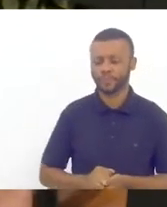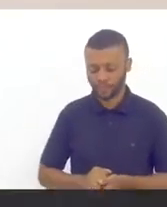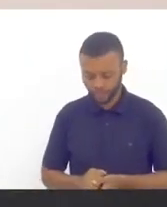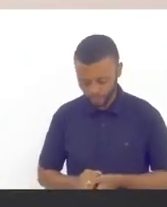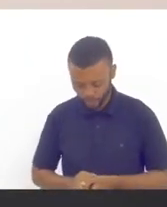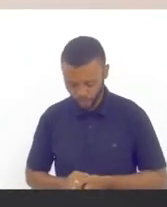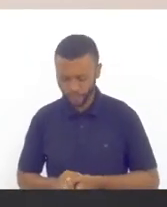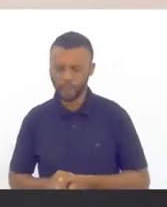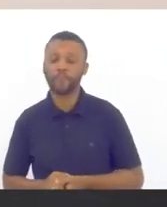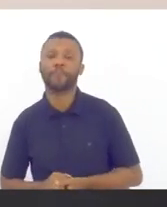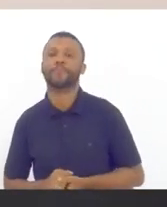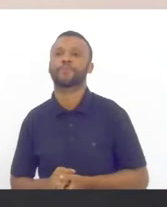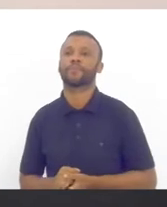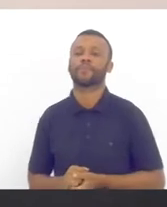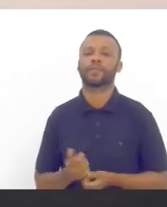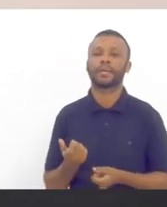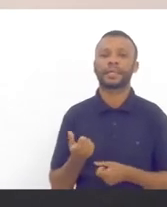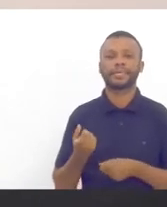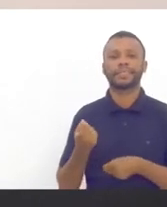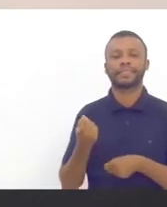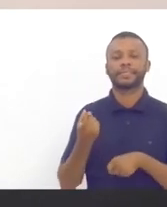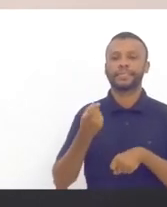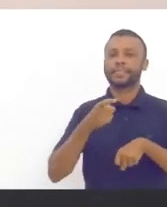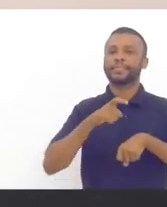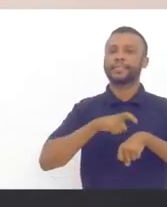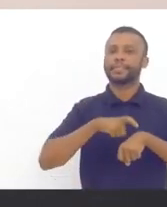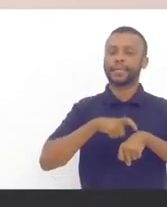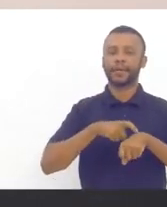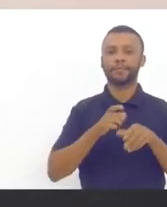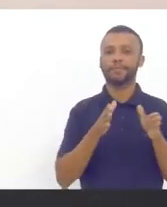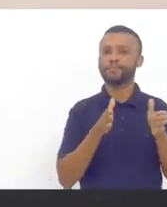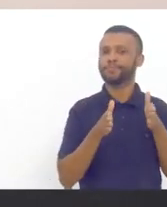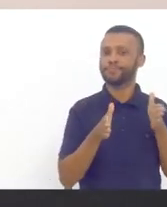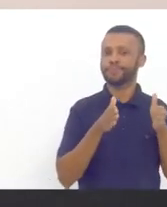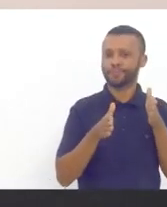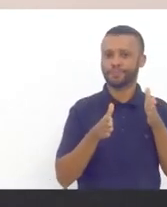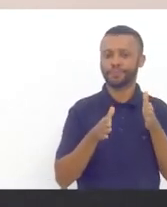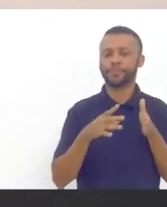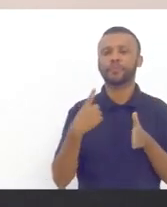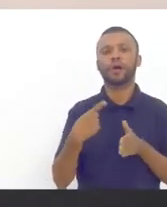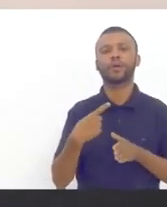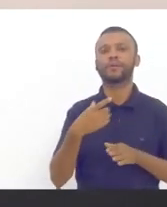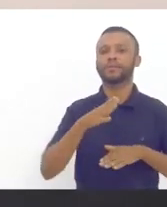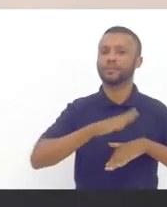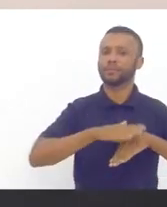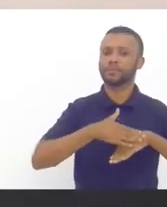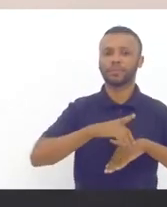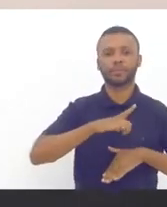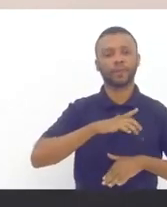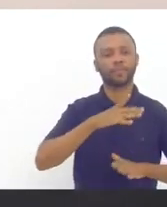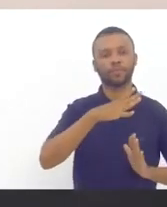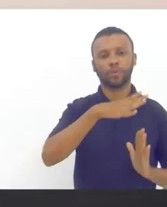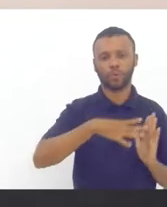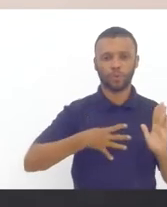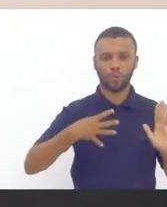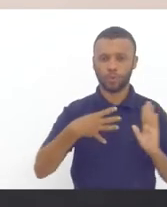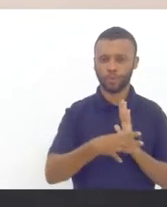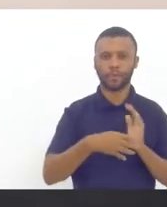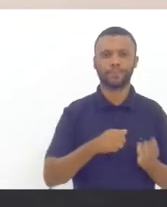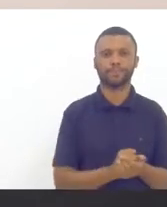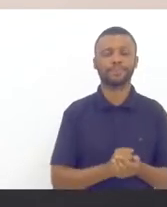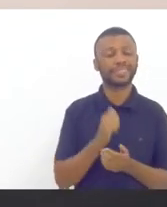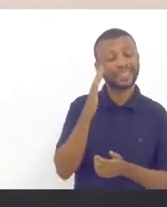É que esse tempo, olha só, a gente tem um cronograma. Em tese,